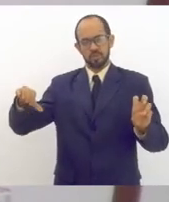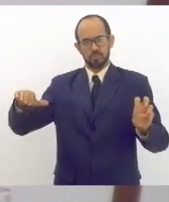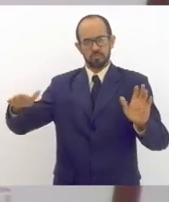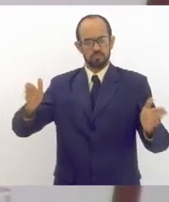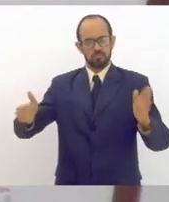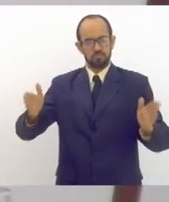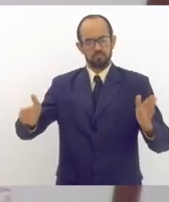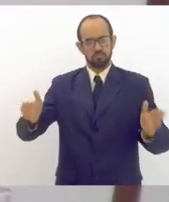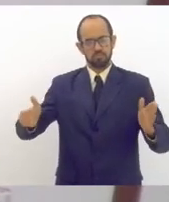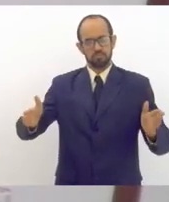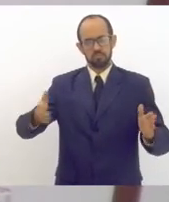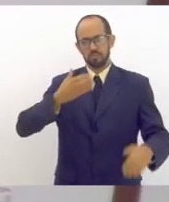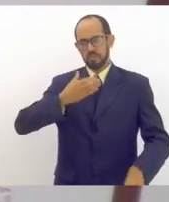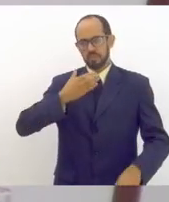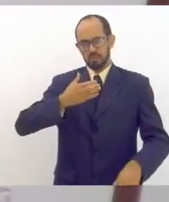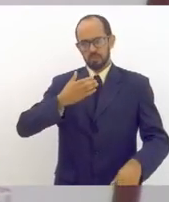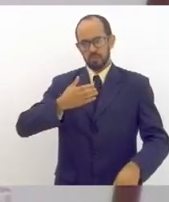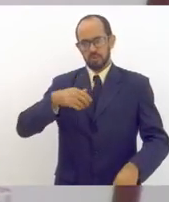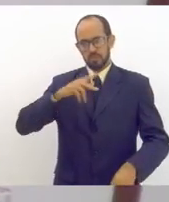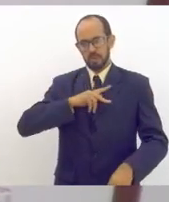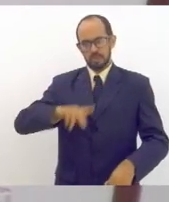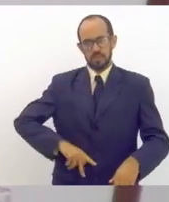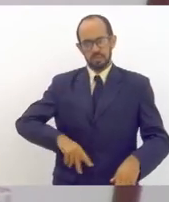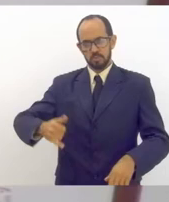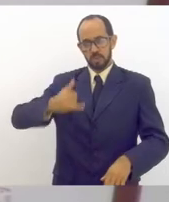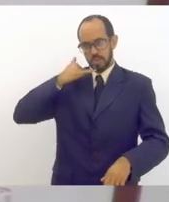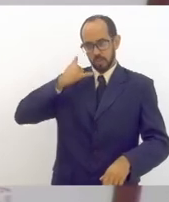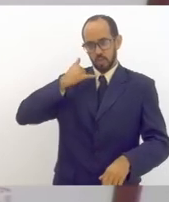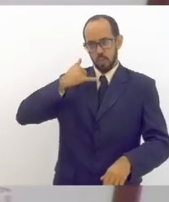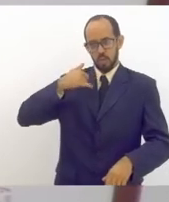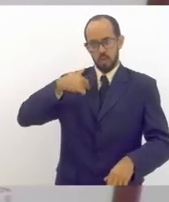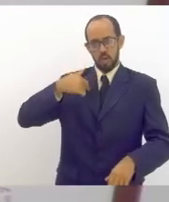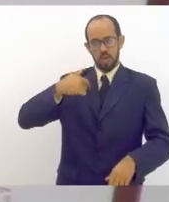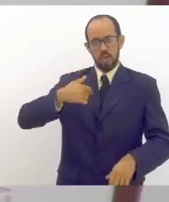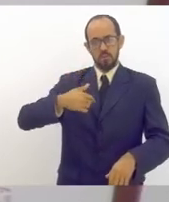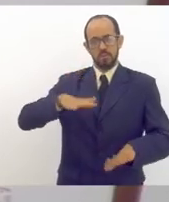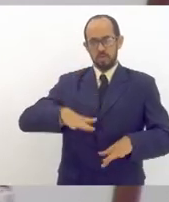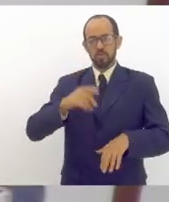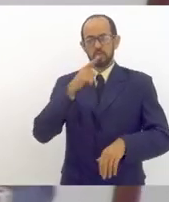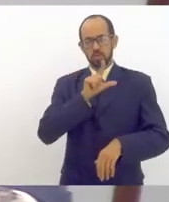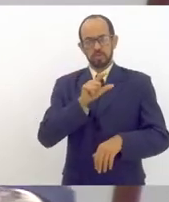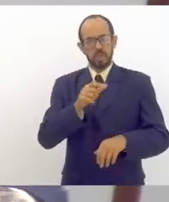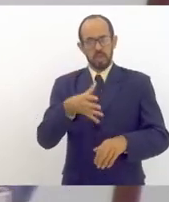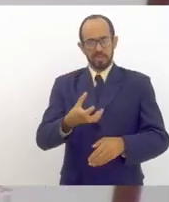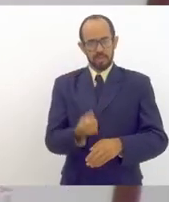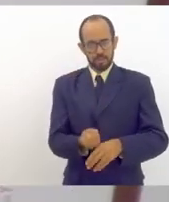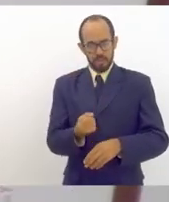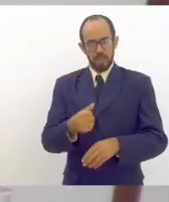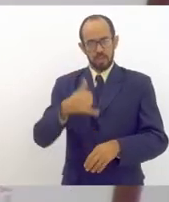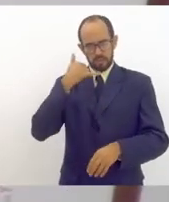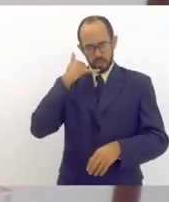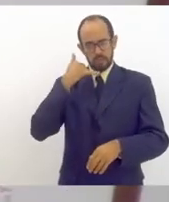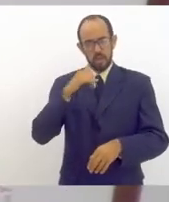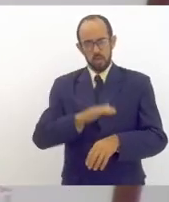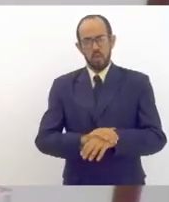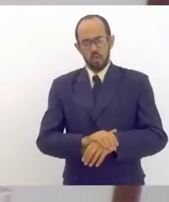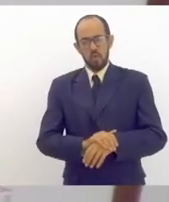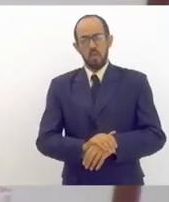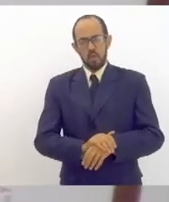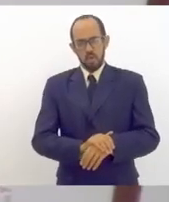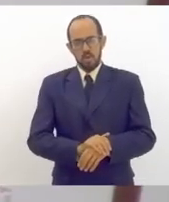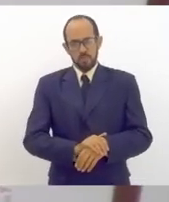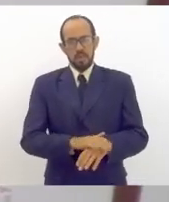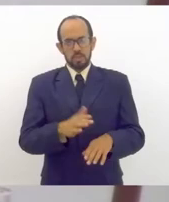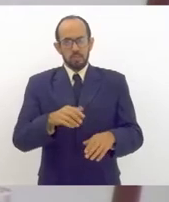o presidente já me ligou de volta aqui eu não atendi 11:56 mas eu vou arrumar o lugar entre no dia 5 e o dia 9 pra gente fazer